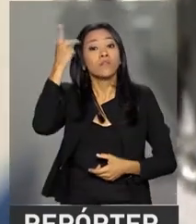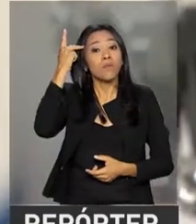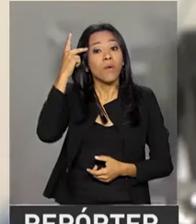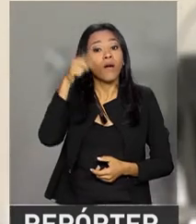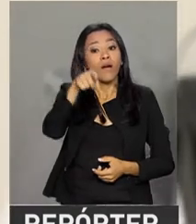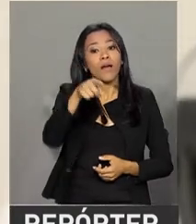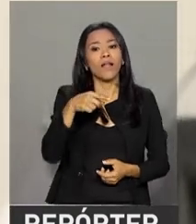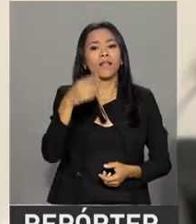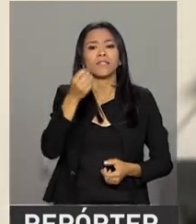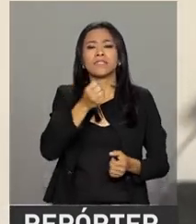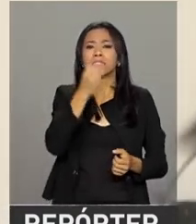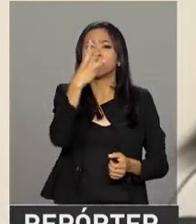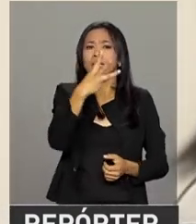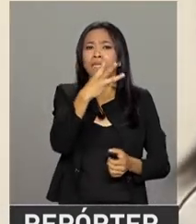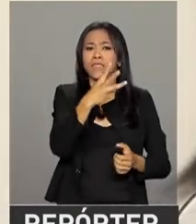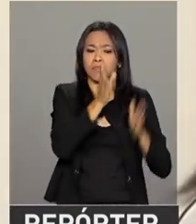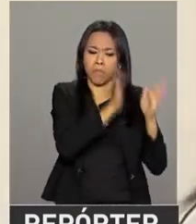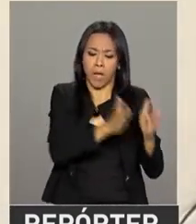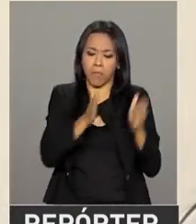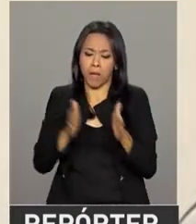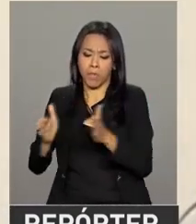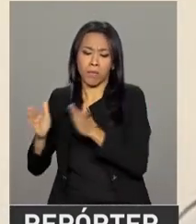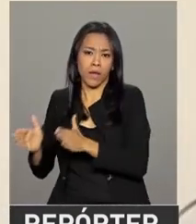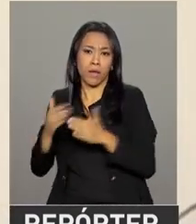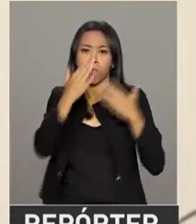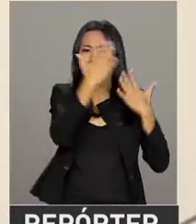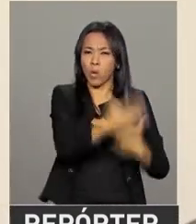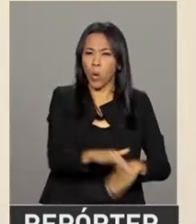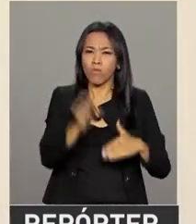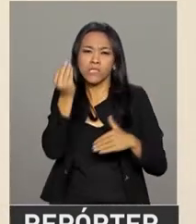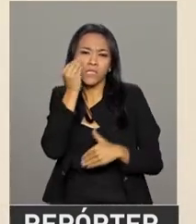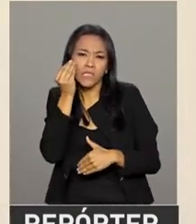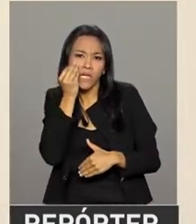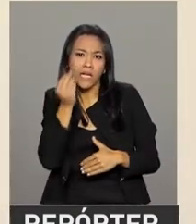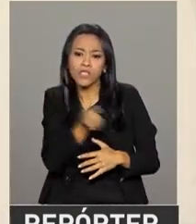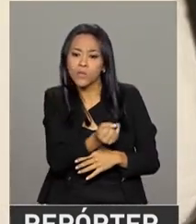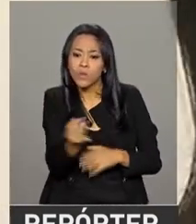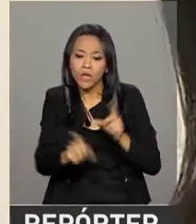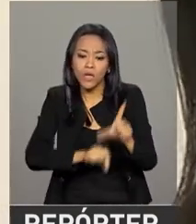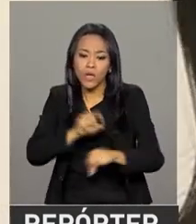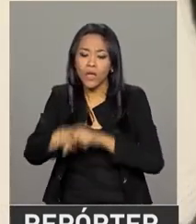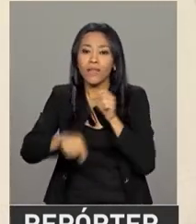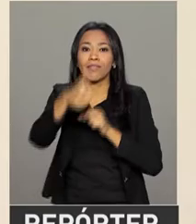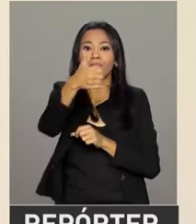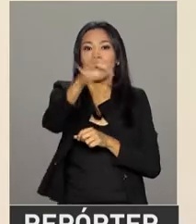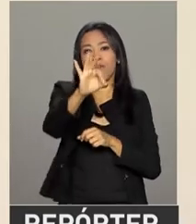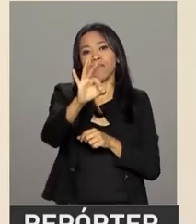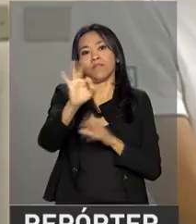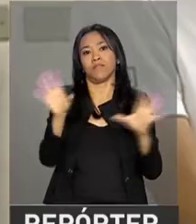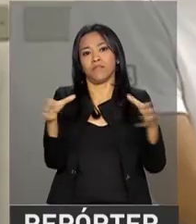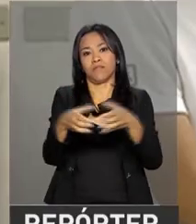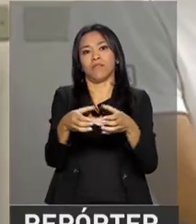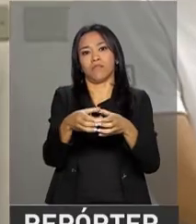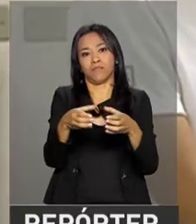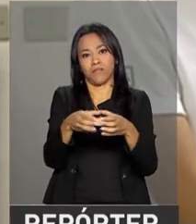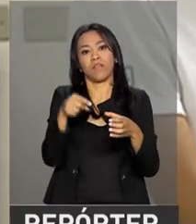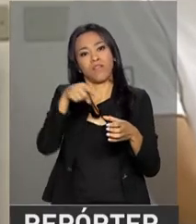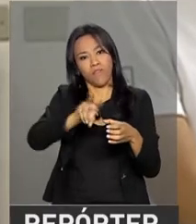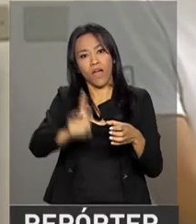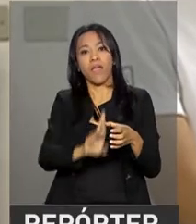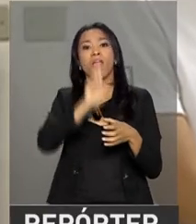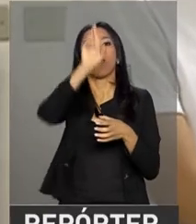por mais 3 etapas de provas e testes até ficar em um grupo de 10 estudantes que vão representar o Brasil em